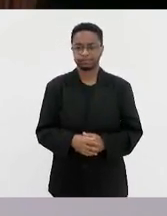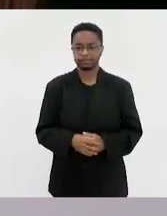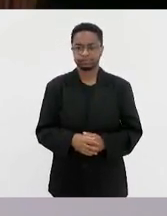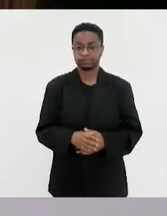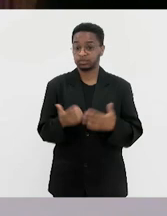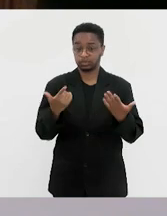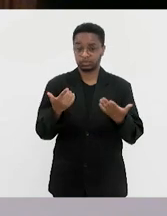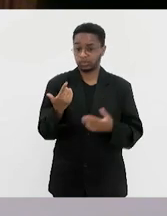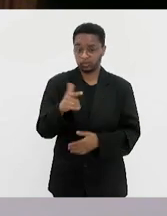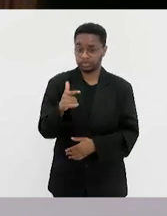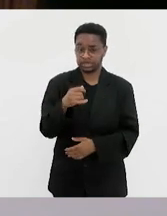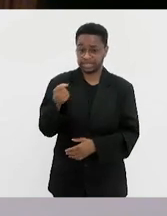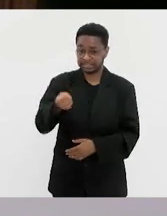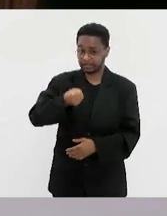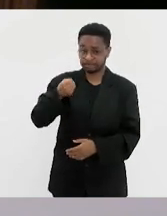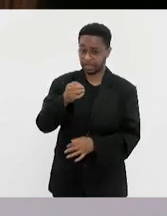cerveja,